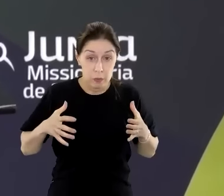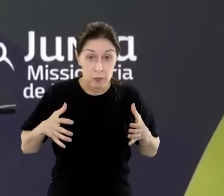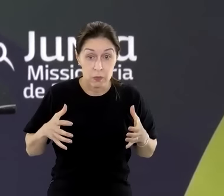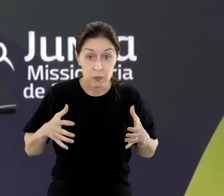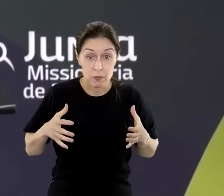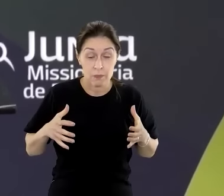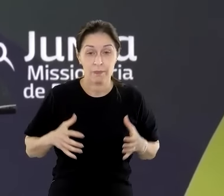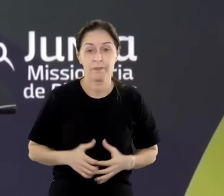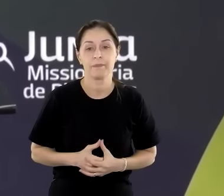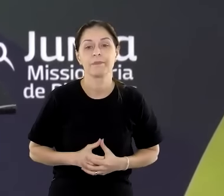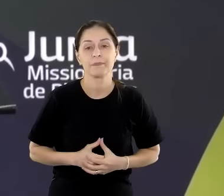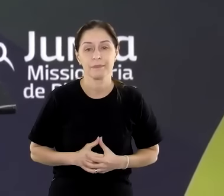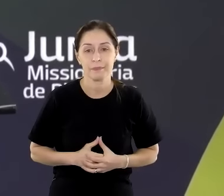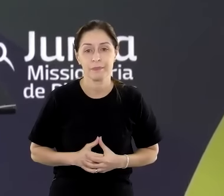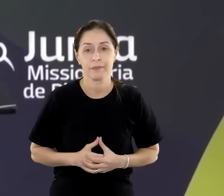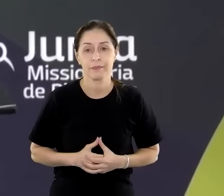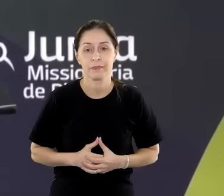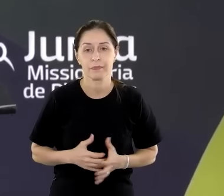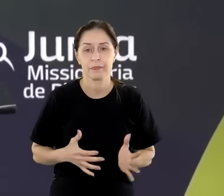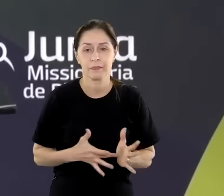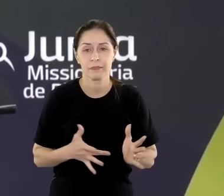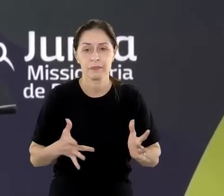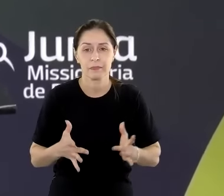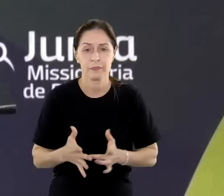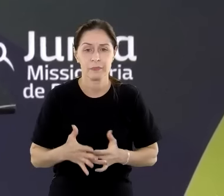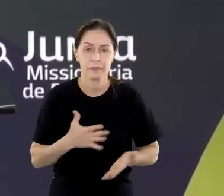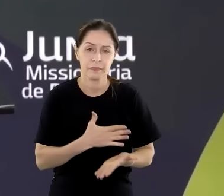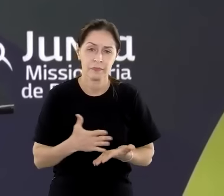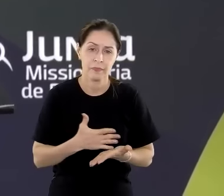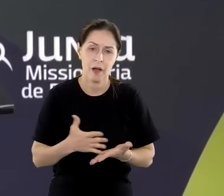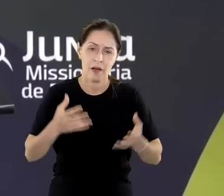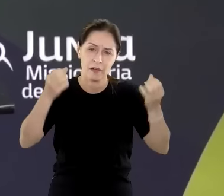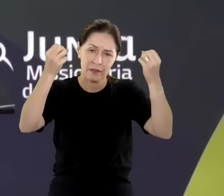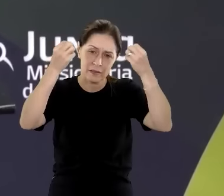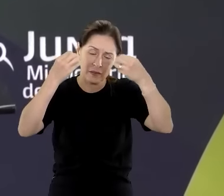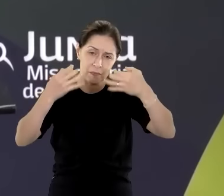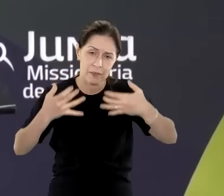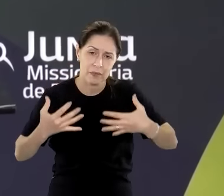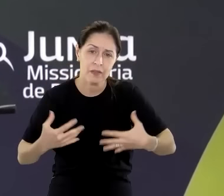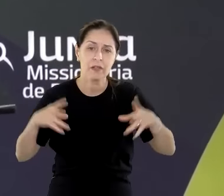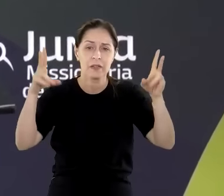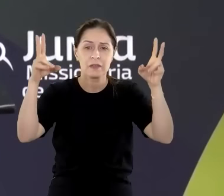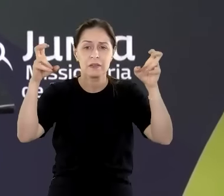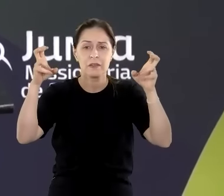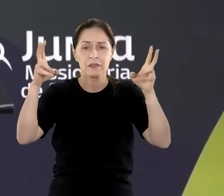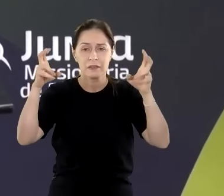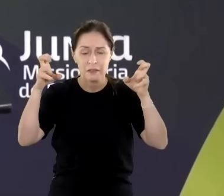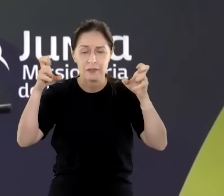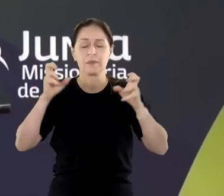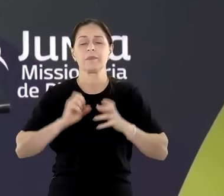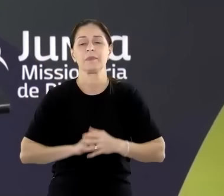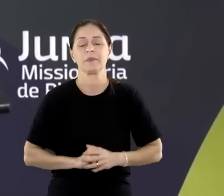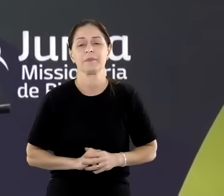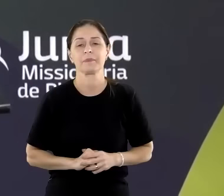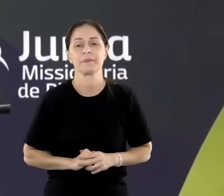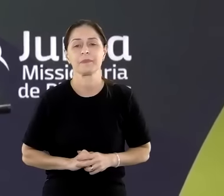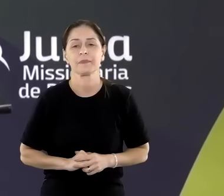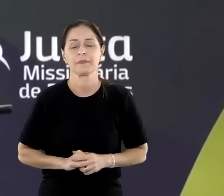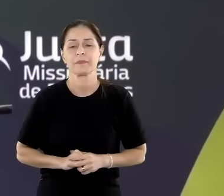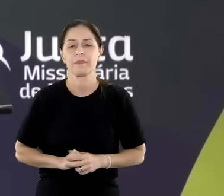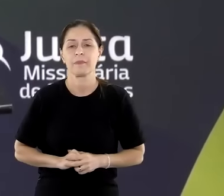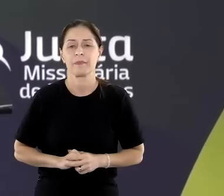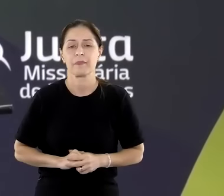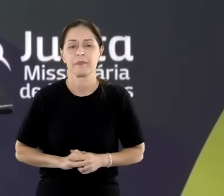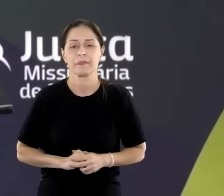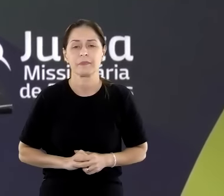E Jesus então começa a tratar deste assunto, e eu queria só dar o esboço do texto antes de entrar no que eu quero